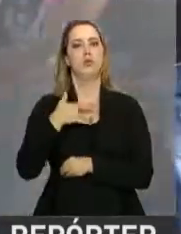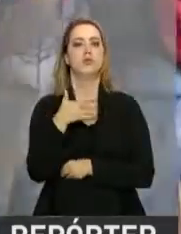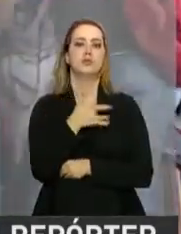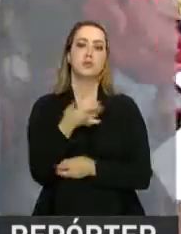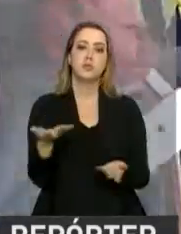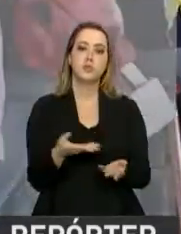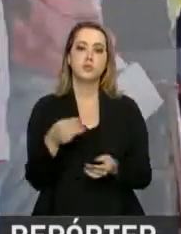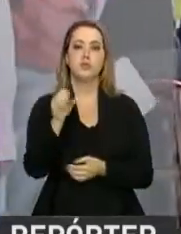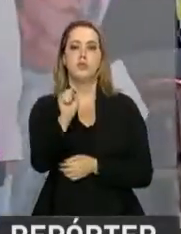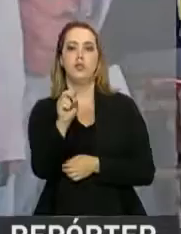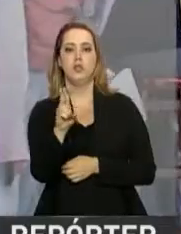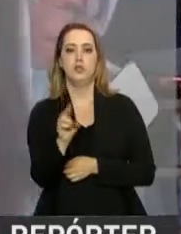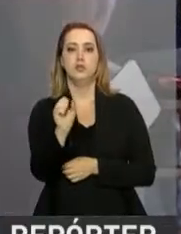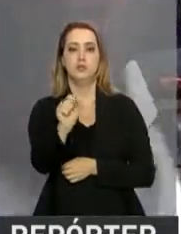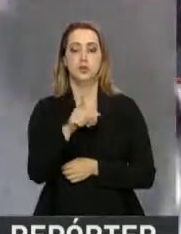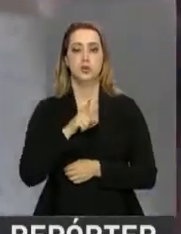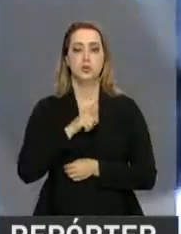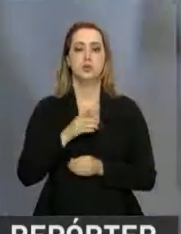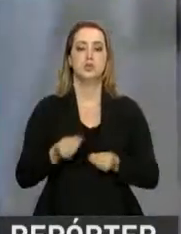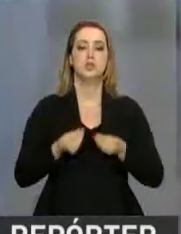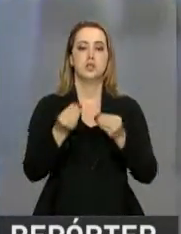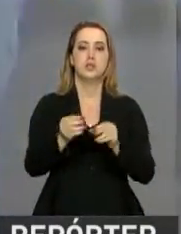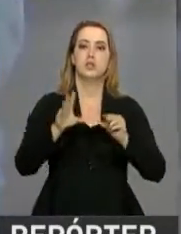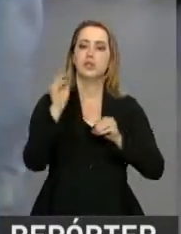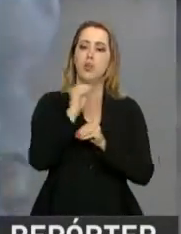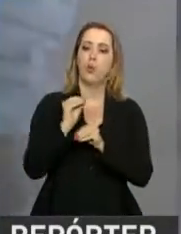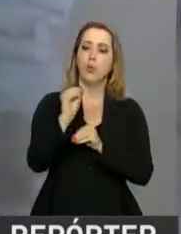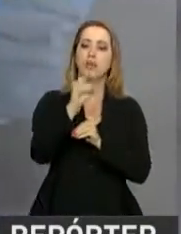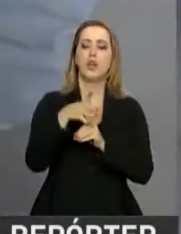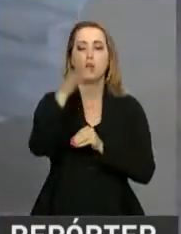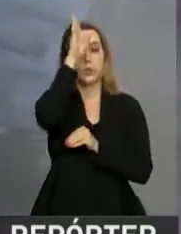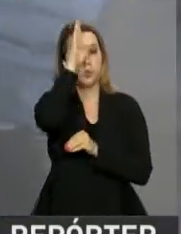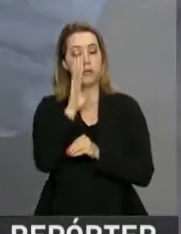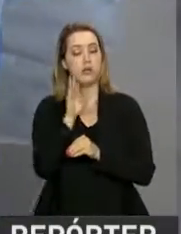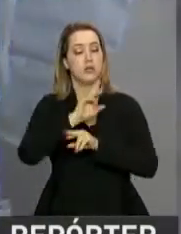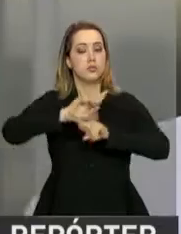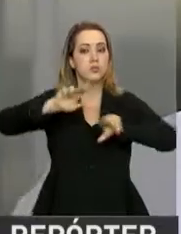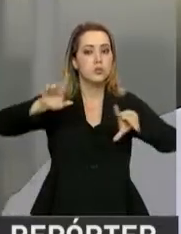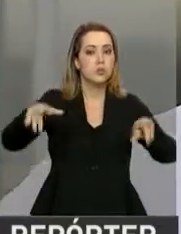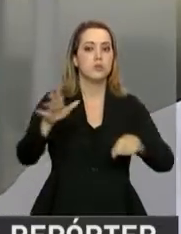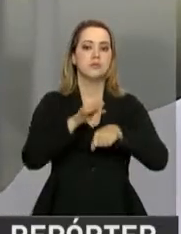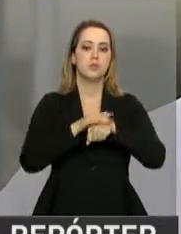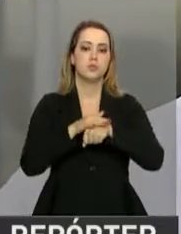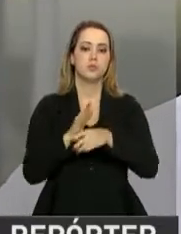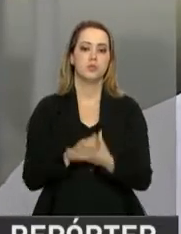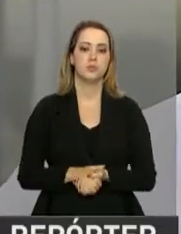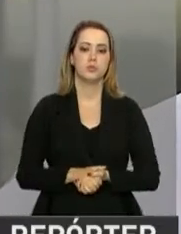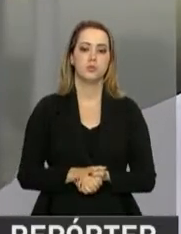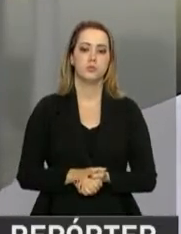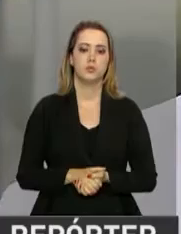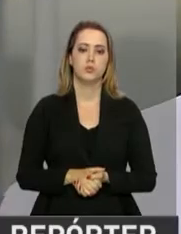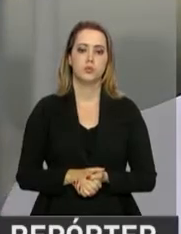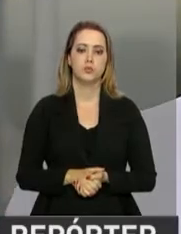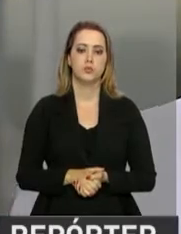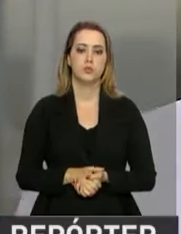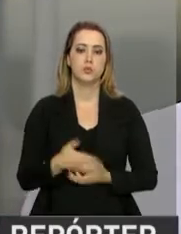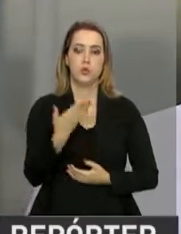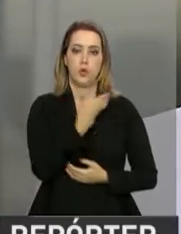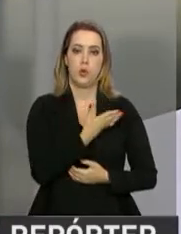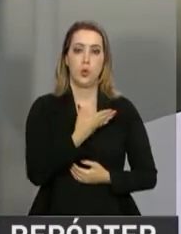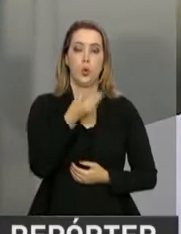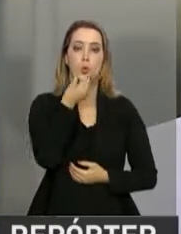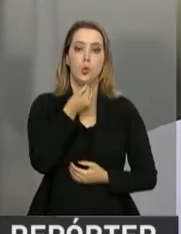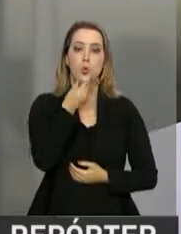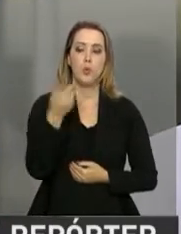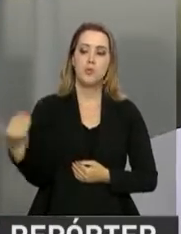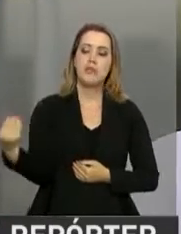disponibiliza tratamento gratuito para diversas doenças, sejam elas crônicas ou mais complexas. É importante que o homem, ao vir para a